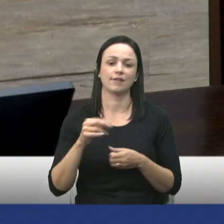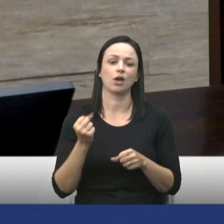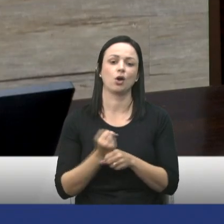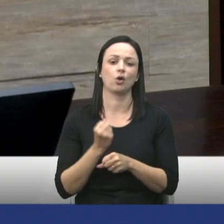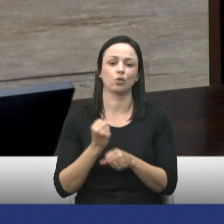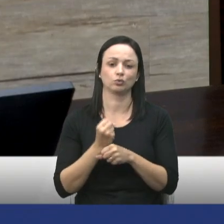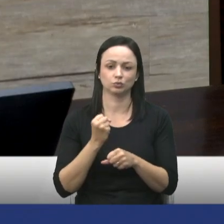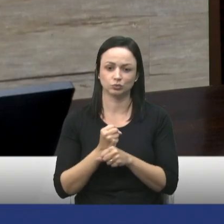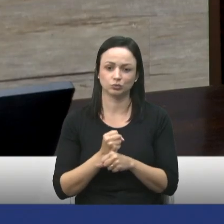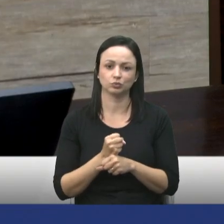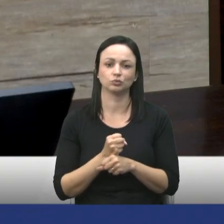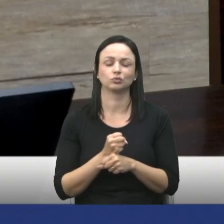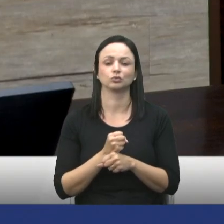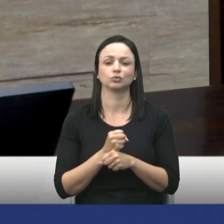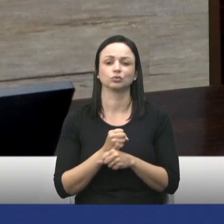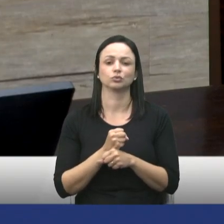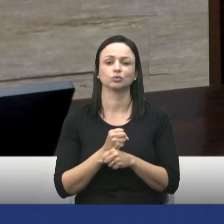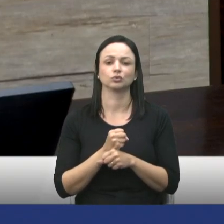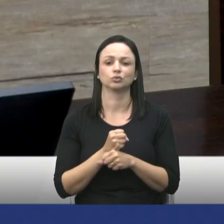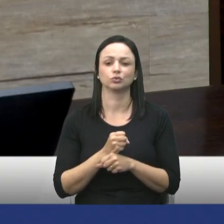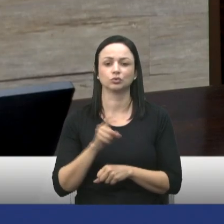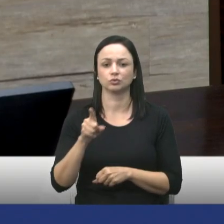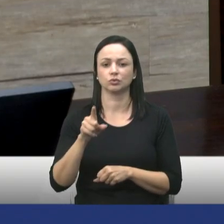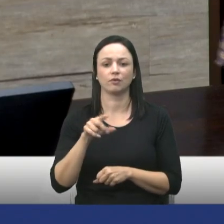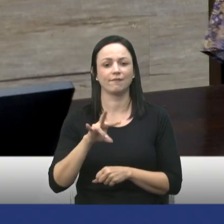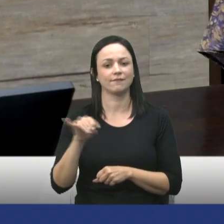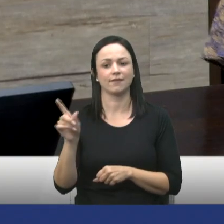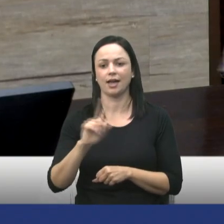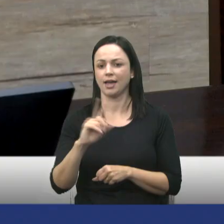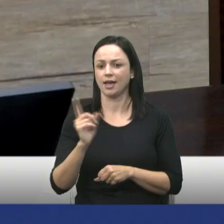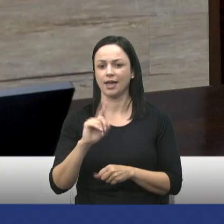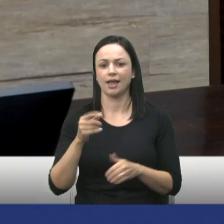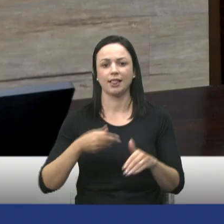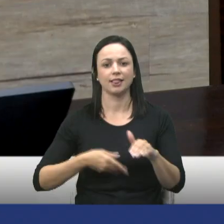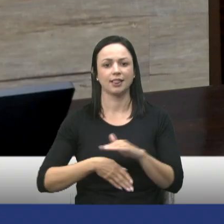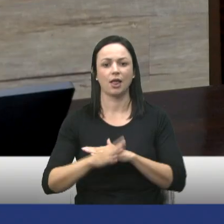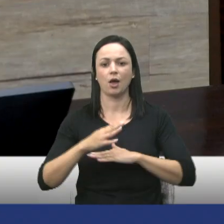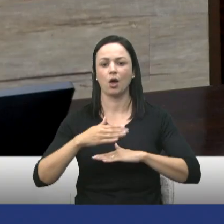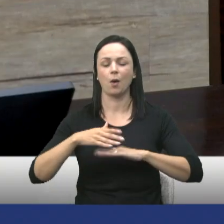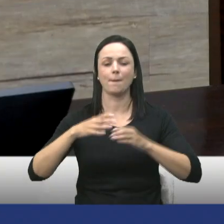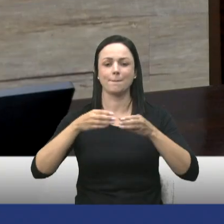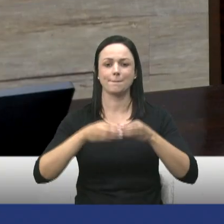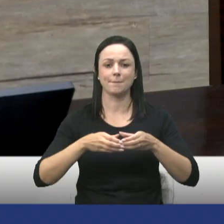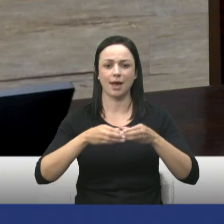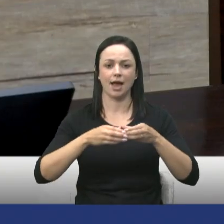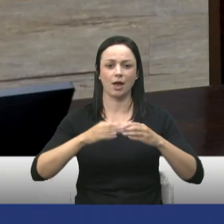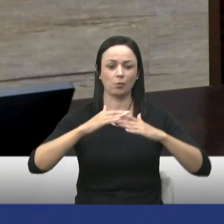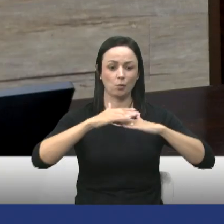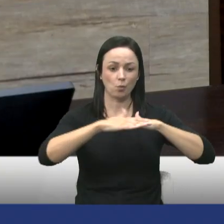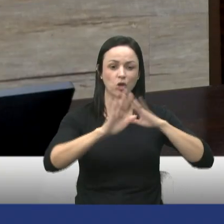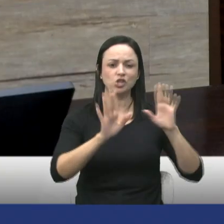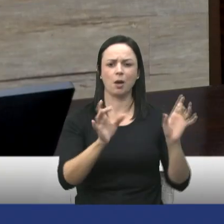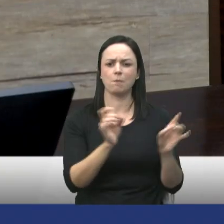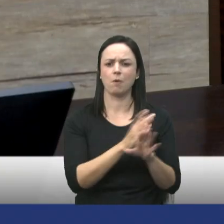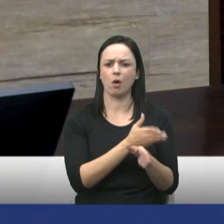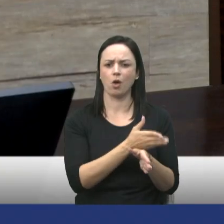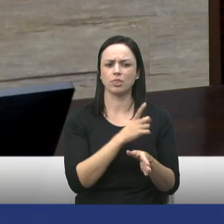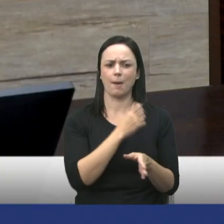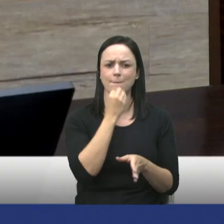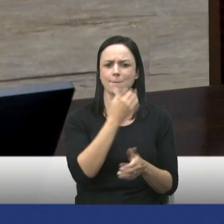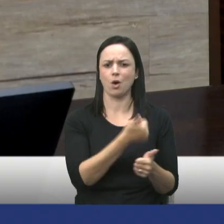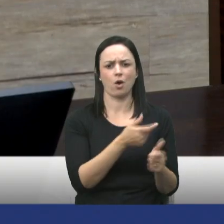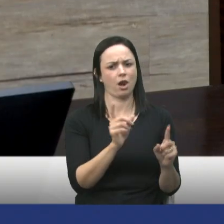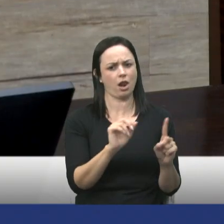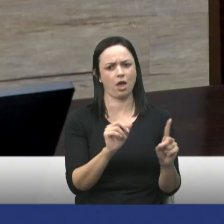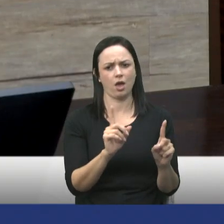aí de forma que você não vai entrar num bairro e recapear uma rua que acabou de ser recapeada ou que ainda está boa. Por